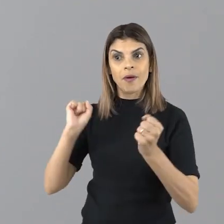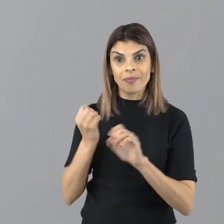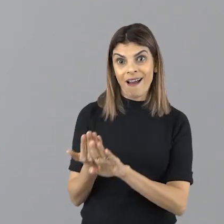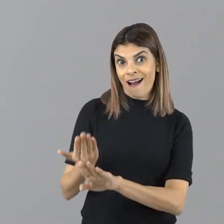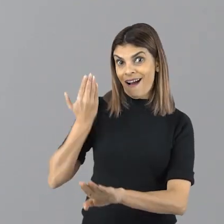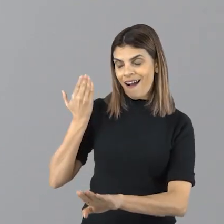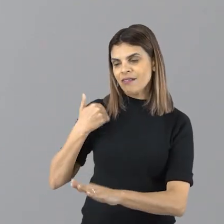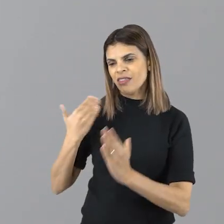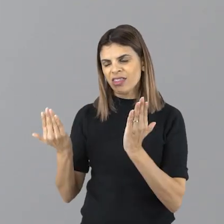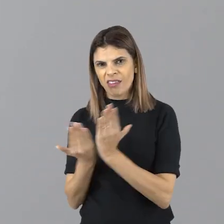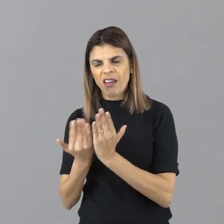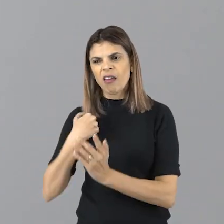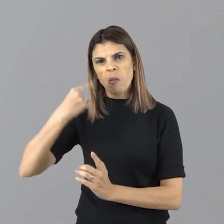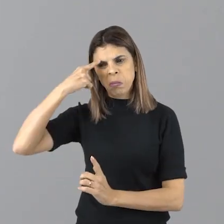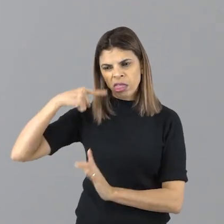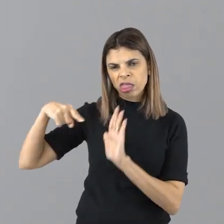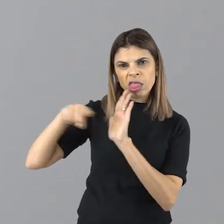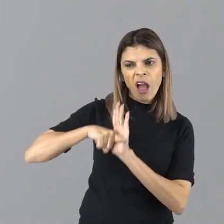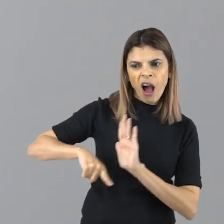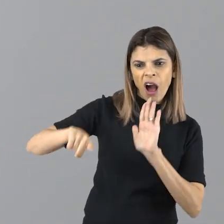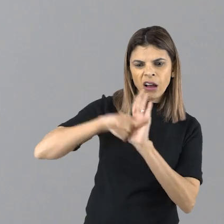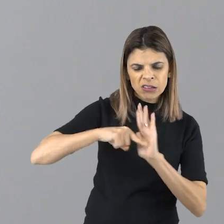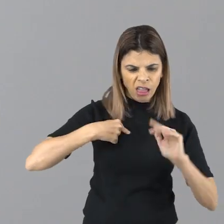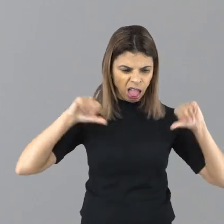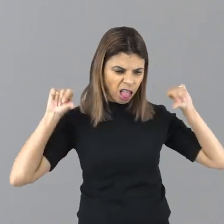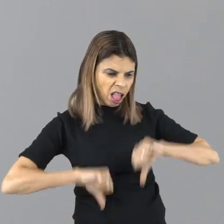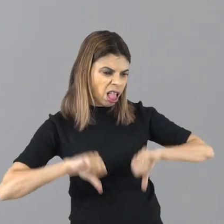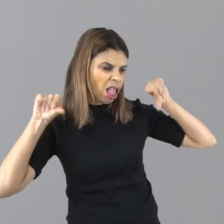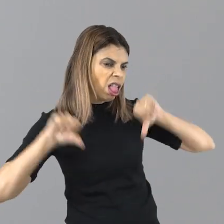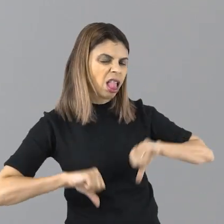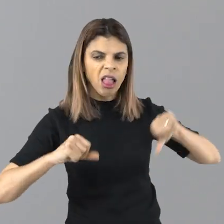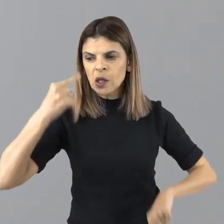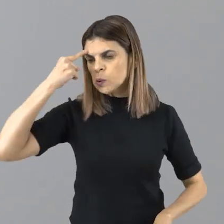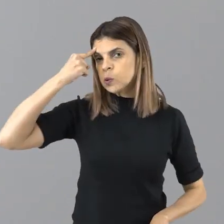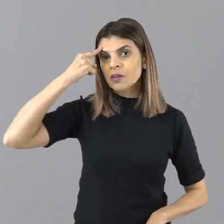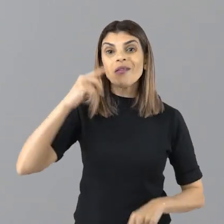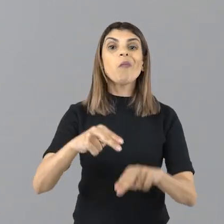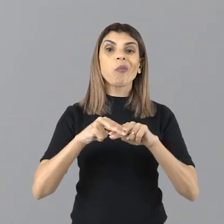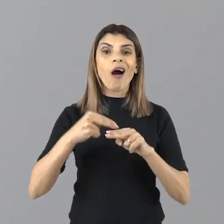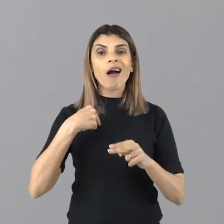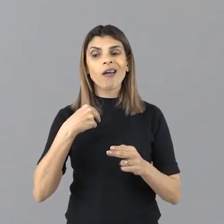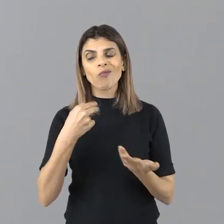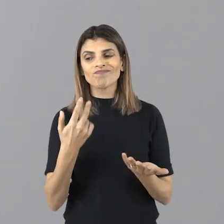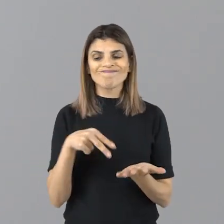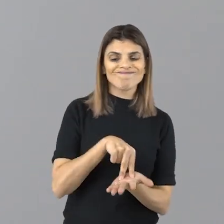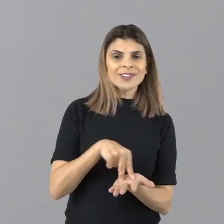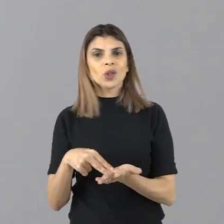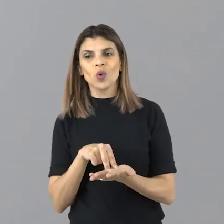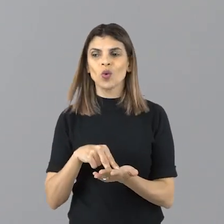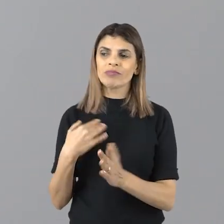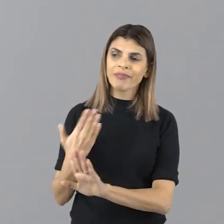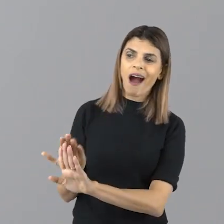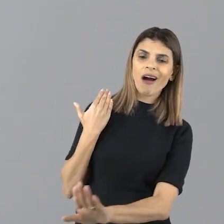vidas. Antes de ser cristão, só tinha pensamentos negativos sobre mim mesmo passando na minha cabeça. O resultado é que eu era inseguro,